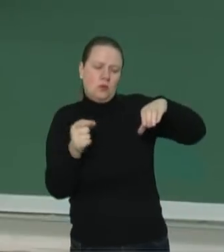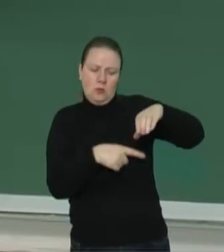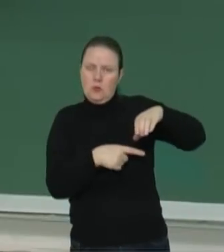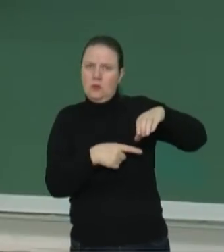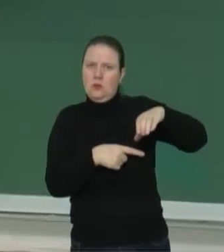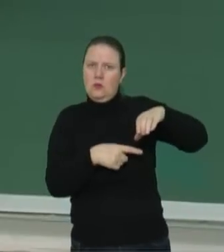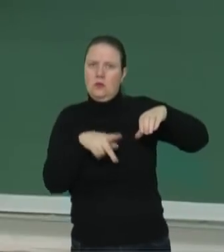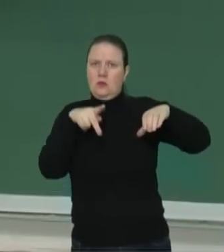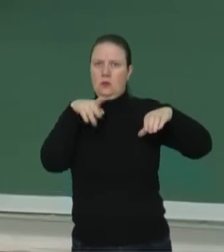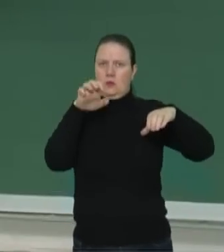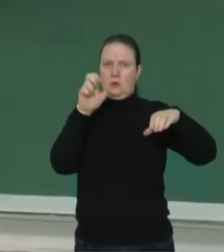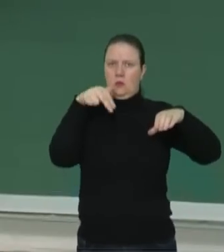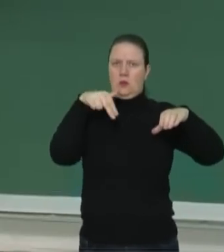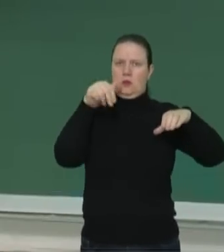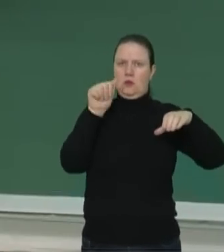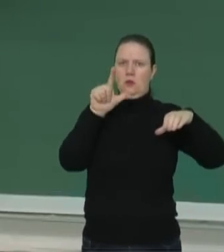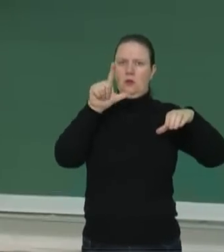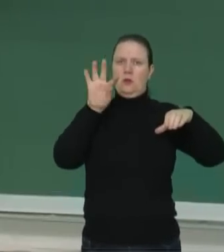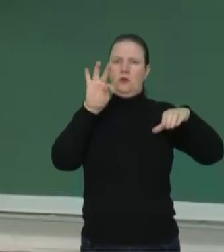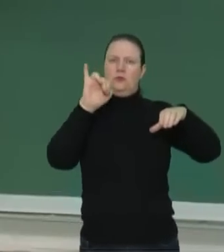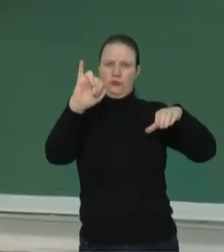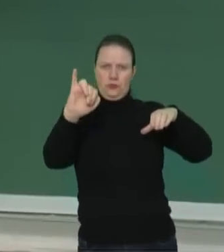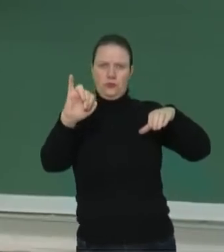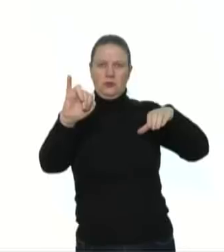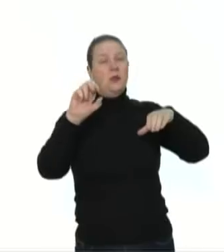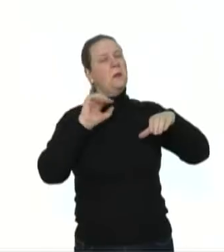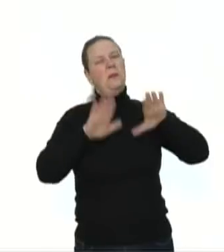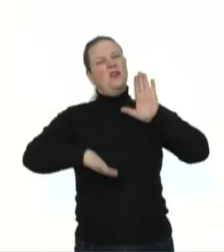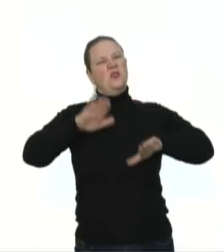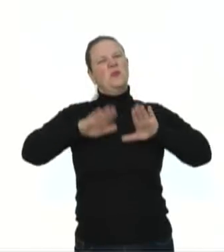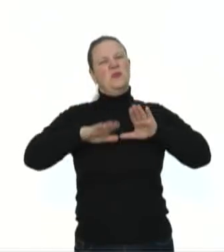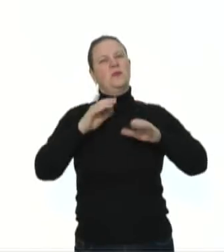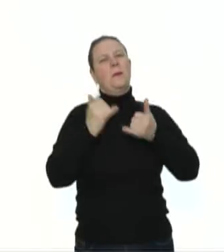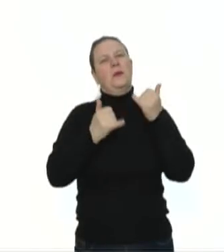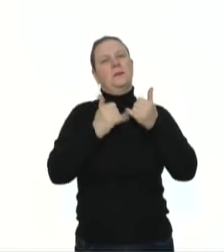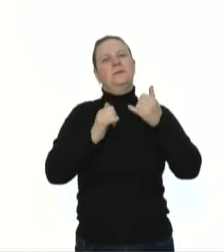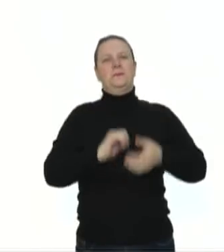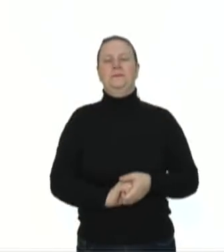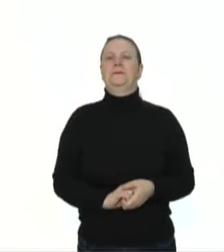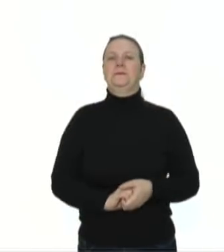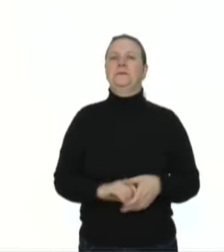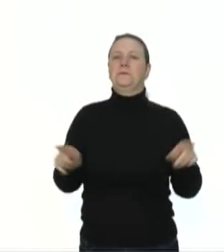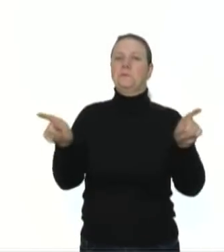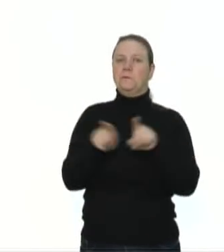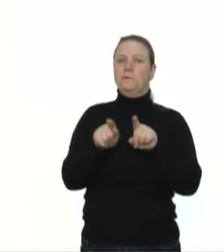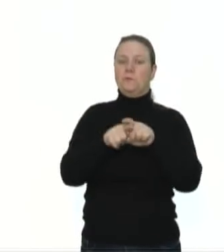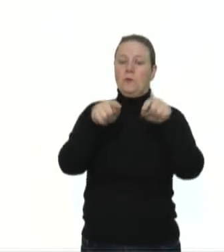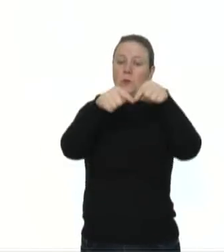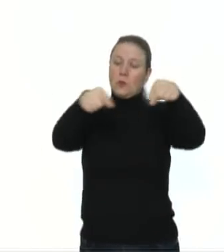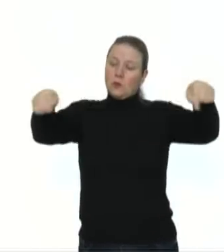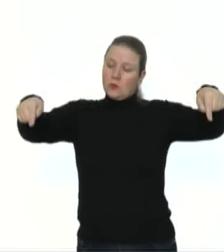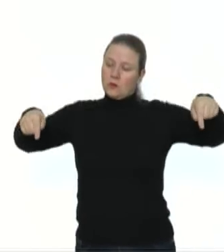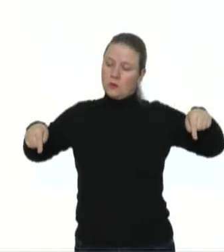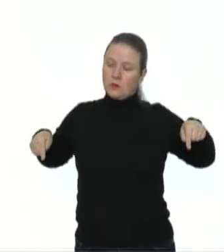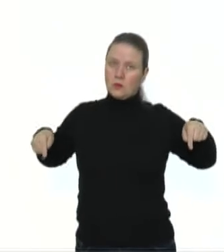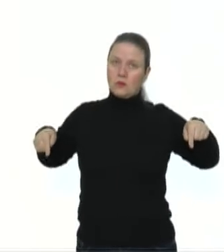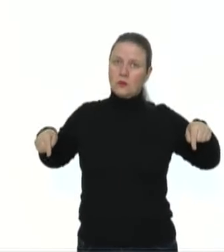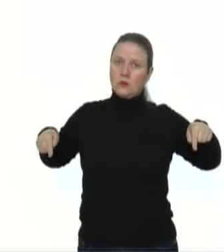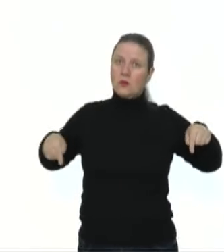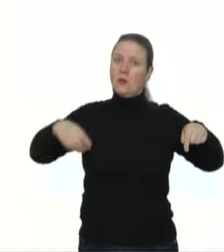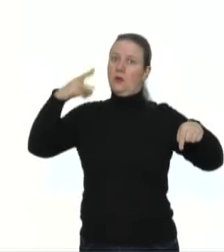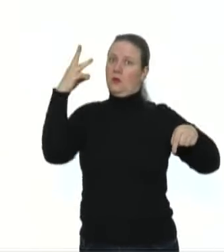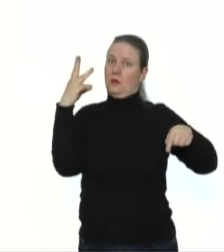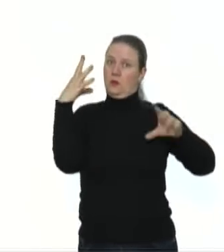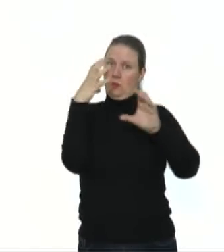esse arremesso, ele marca 1 ponto. A cesta convertida dentro da região delimitada pela linha de